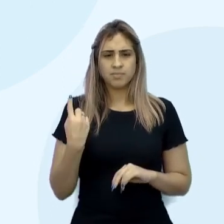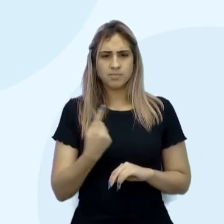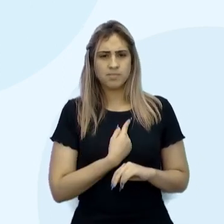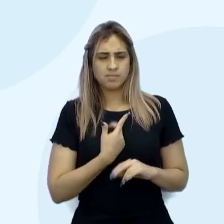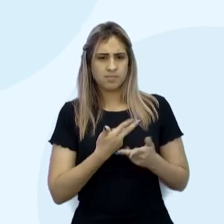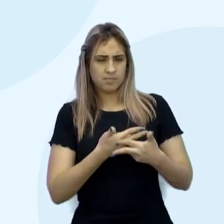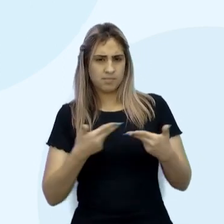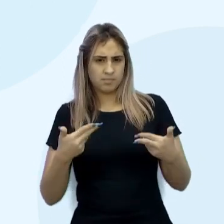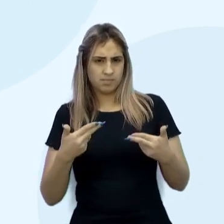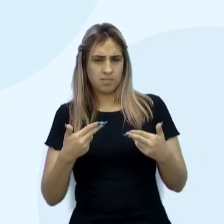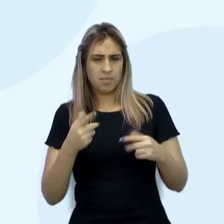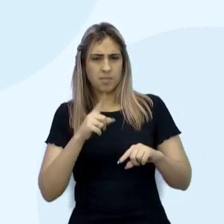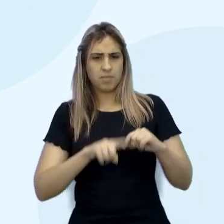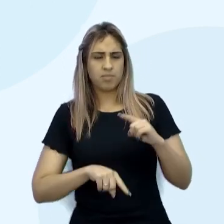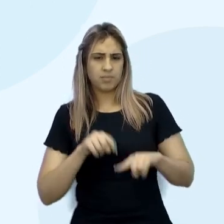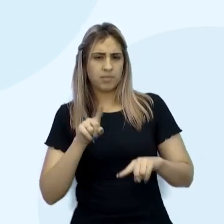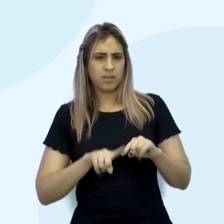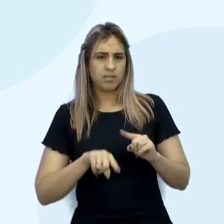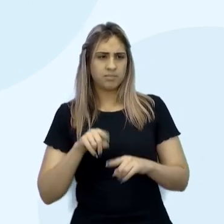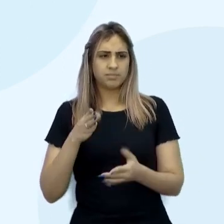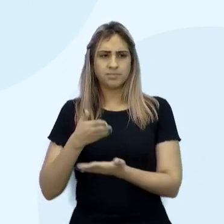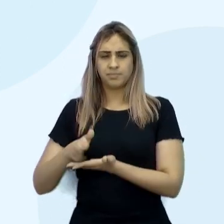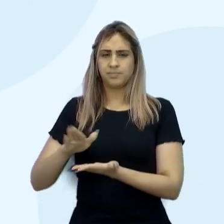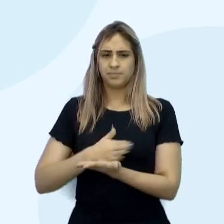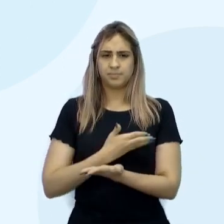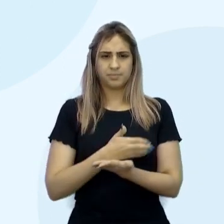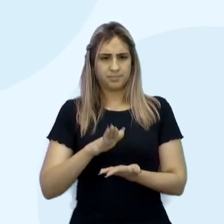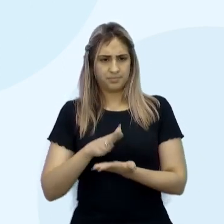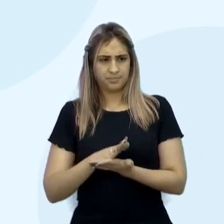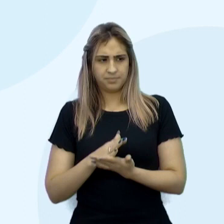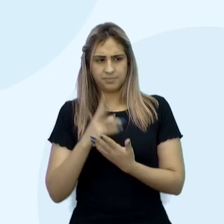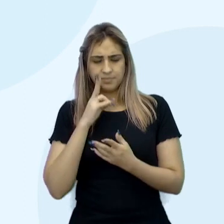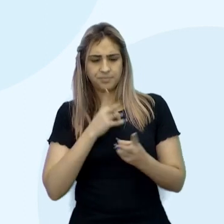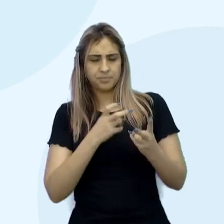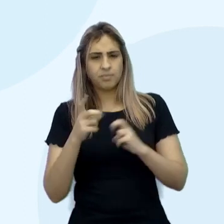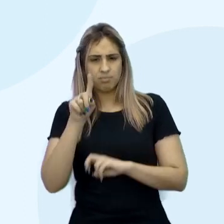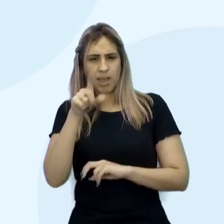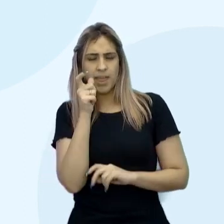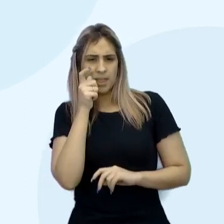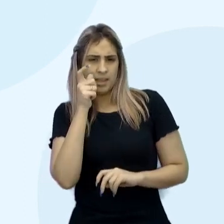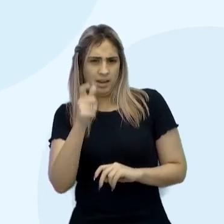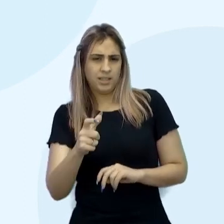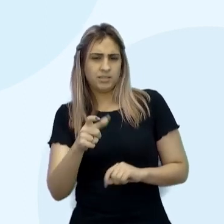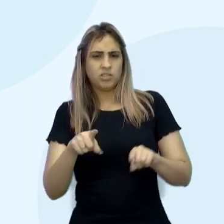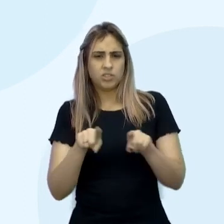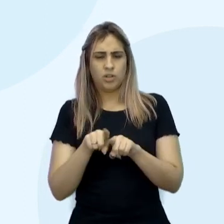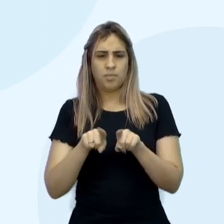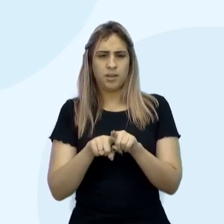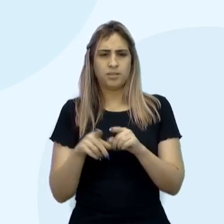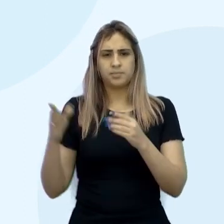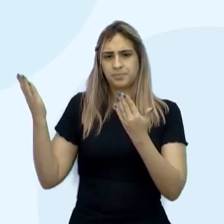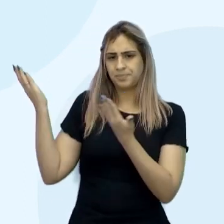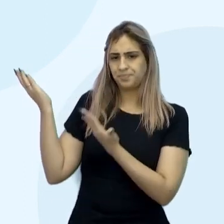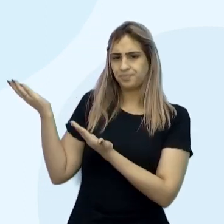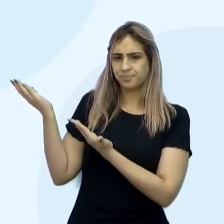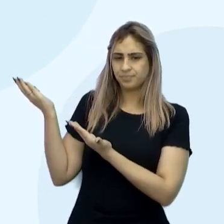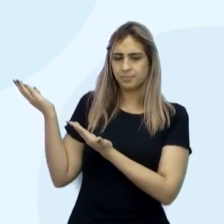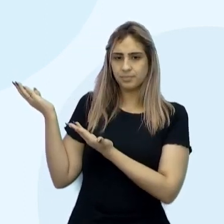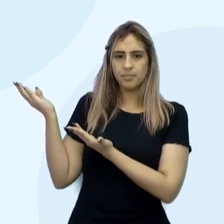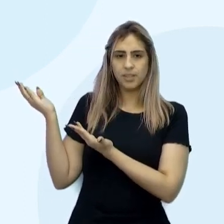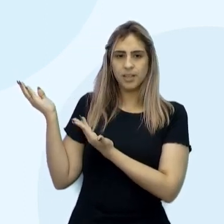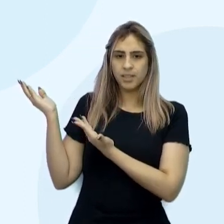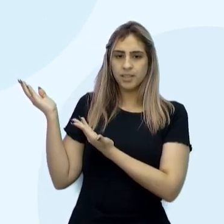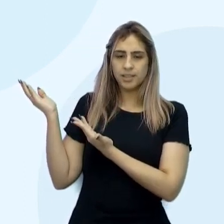contracapa aí do material, ela tem toda uma estética interessante aí, porque ela acaba englobando todos os